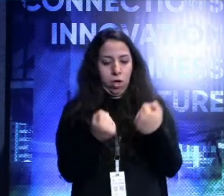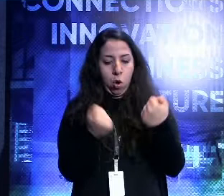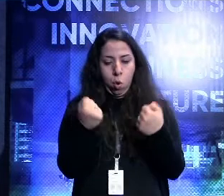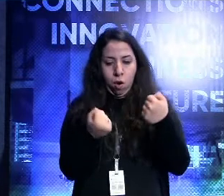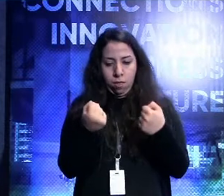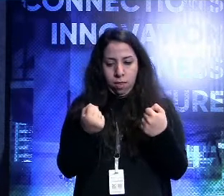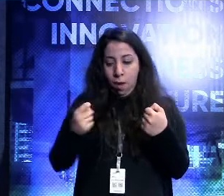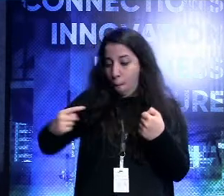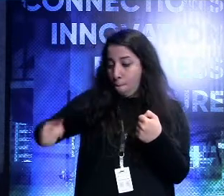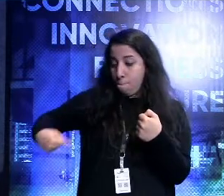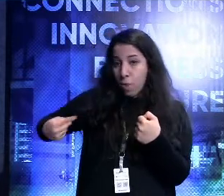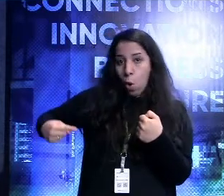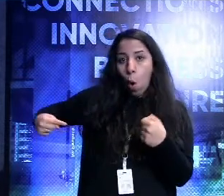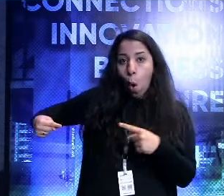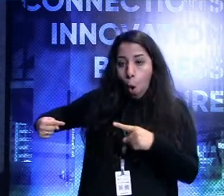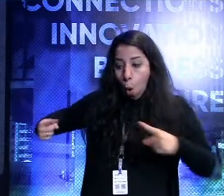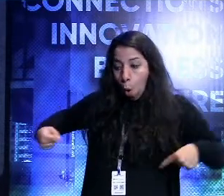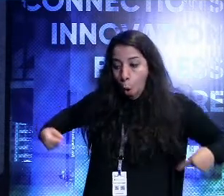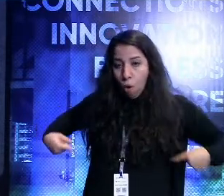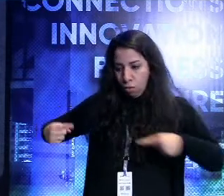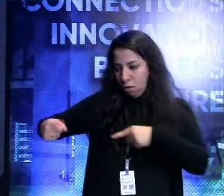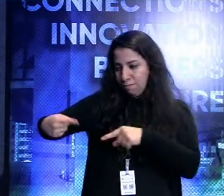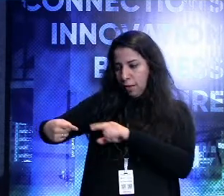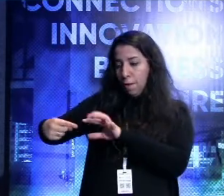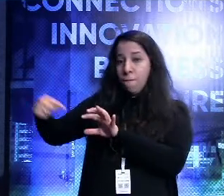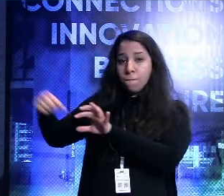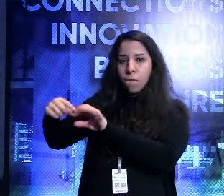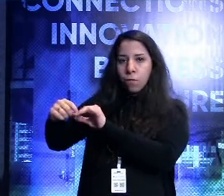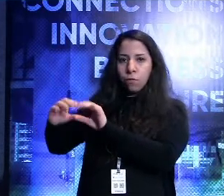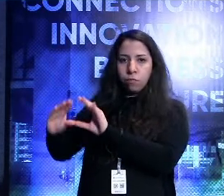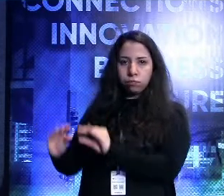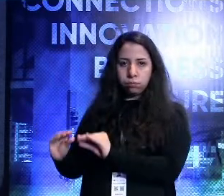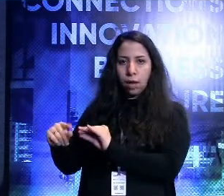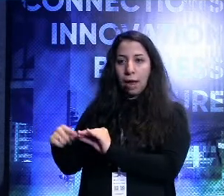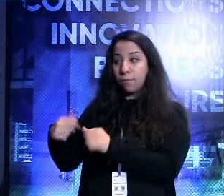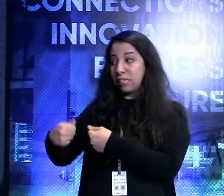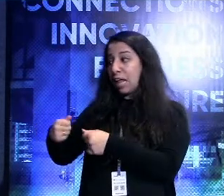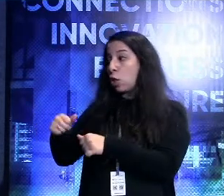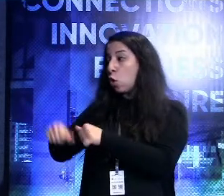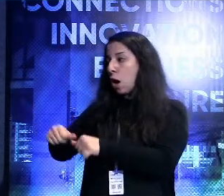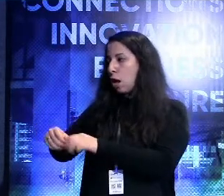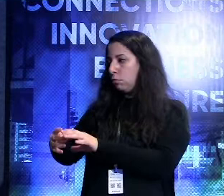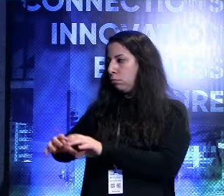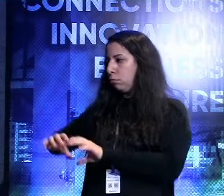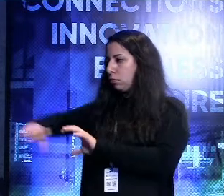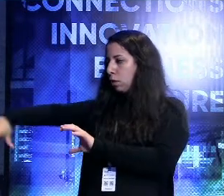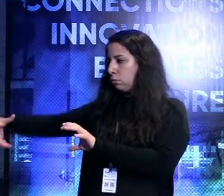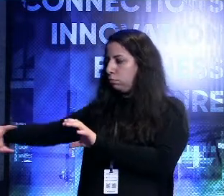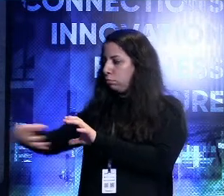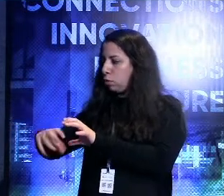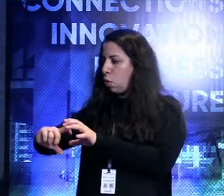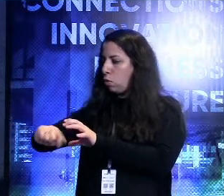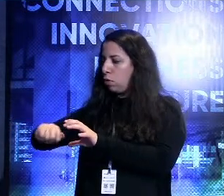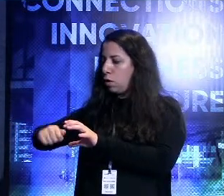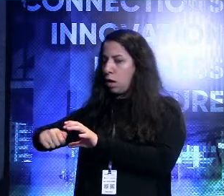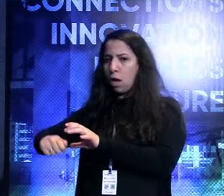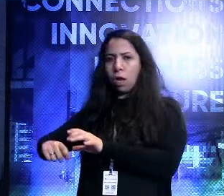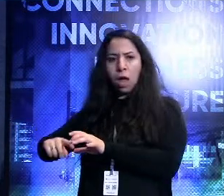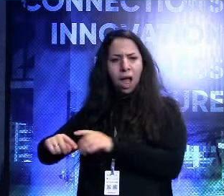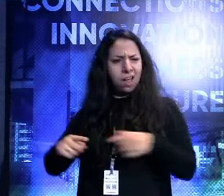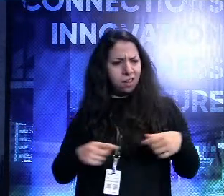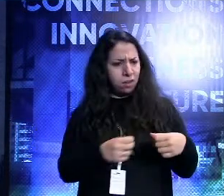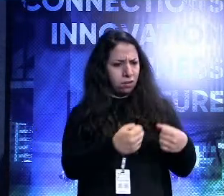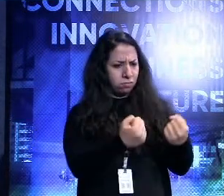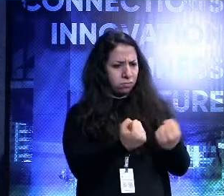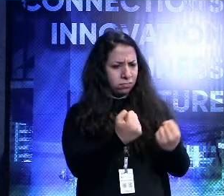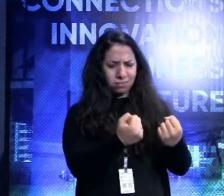carro, porque furou, e o motor para de funcionar. Uma coisa não deveria ter menor conexão com a outra, mas sabe-se lá por que